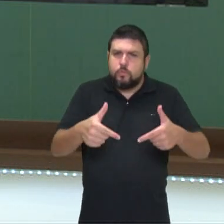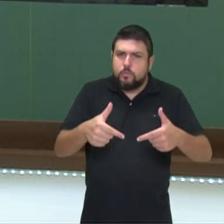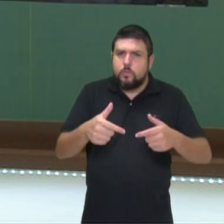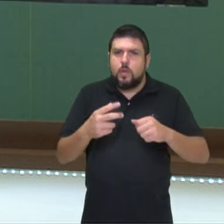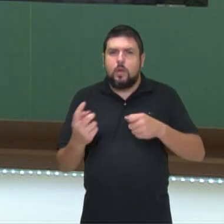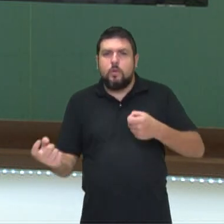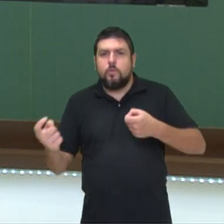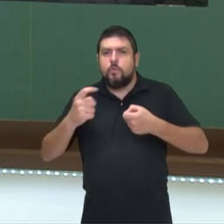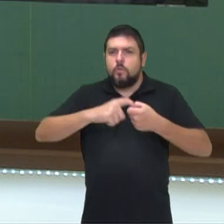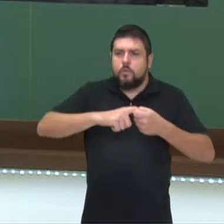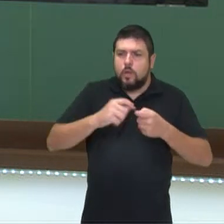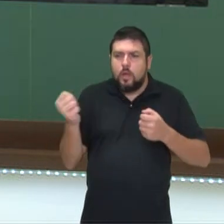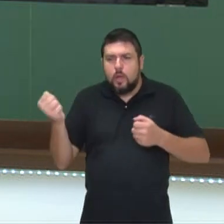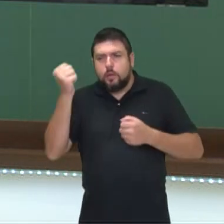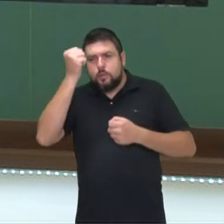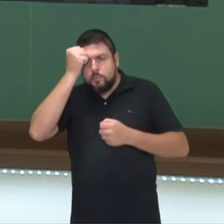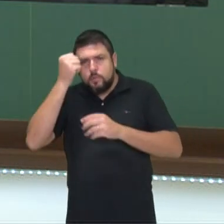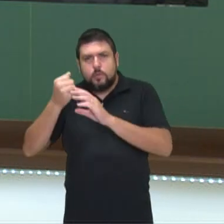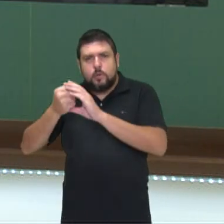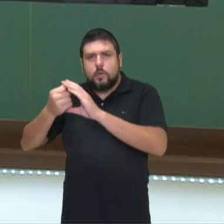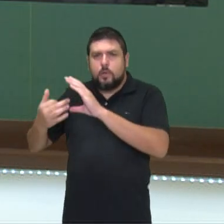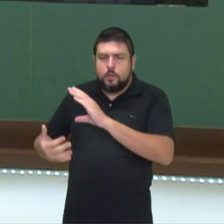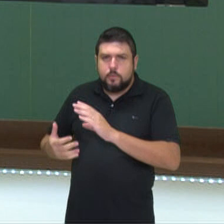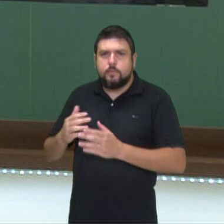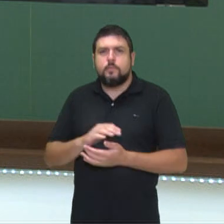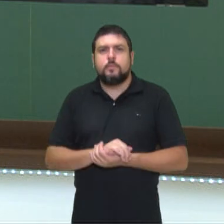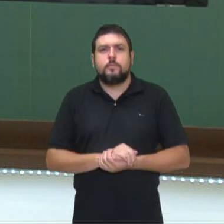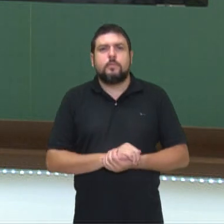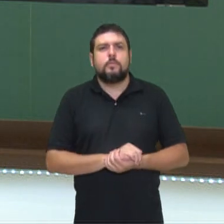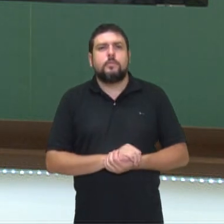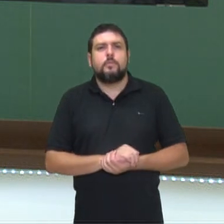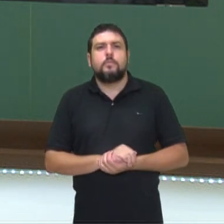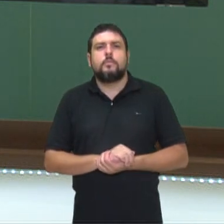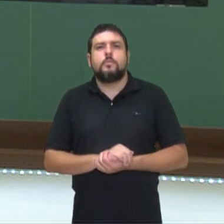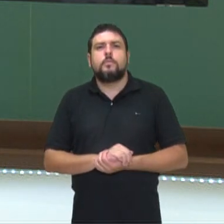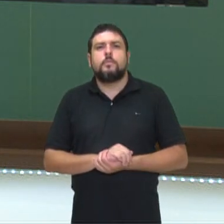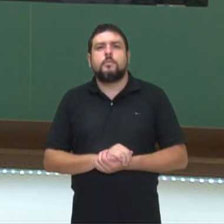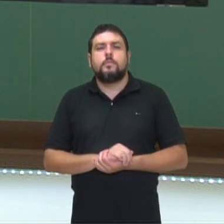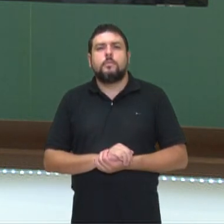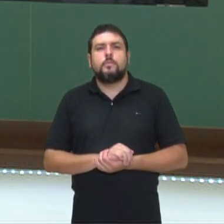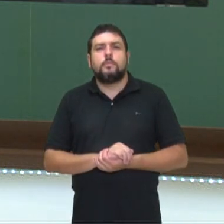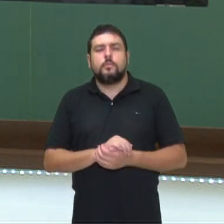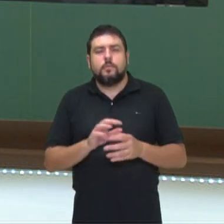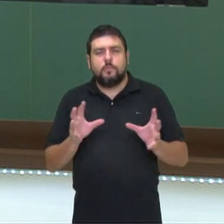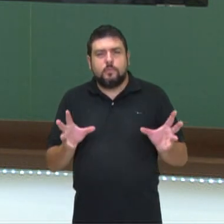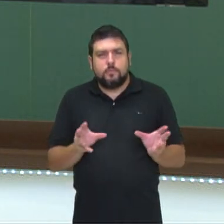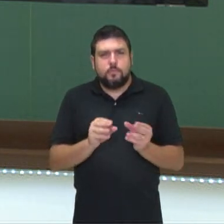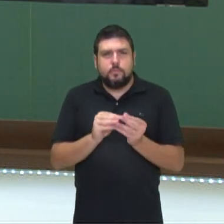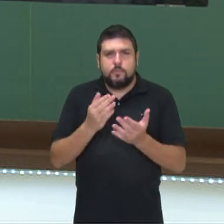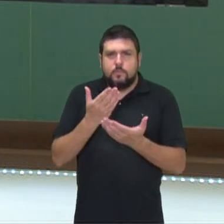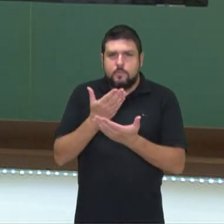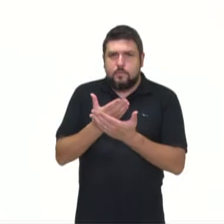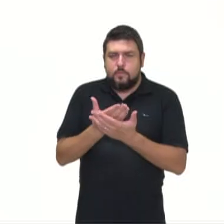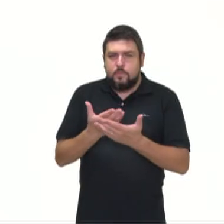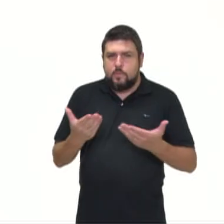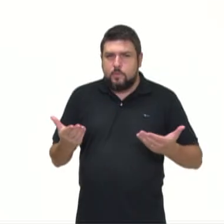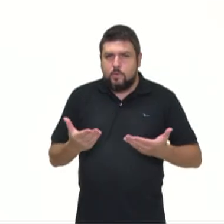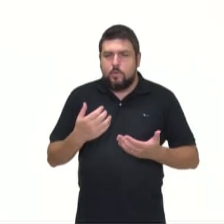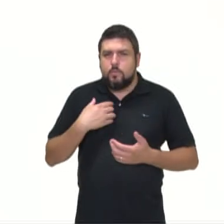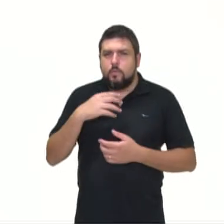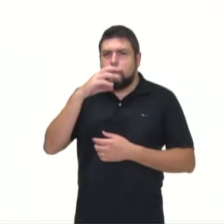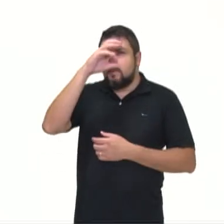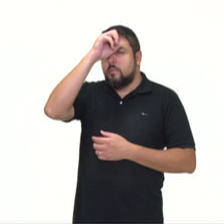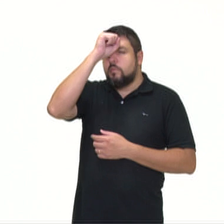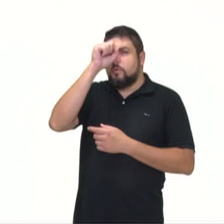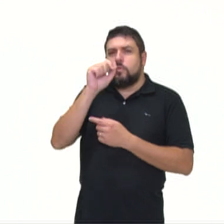cada predicado, predicados verbos nominais. Na aula de hoje, o que aprendemos? Realizamos